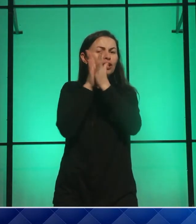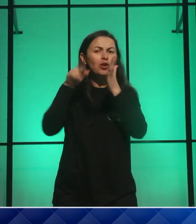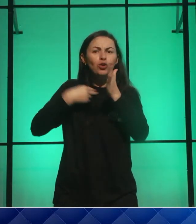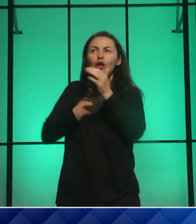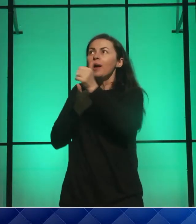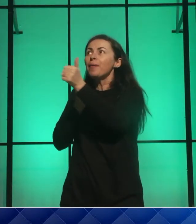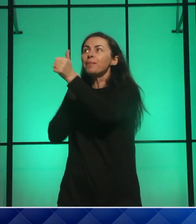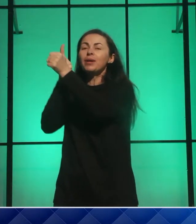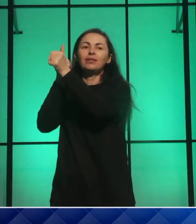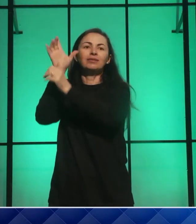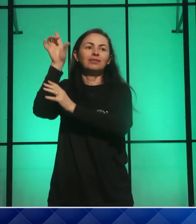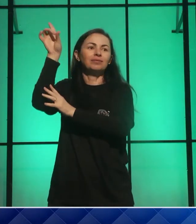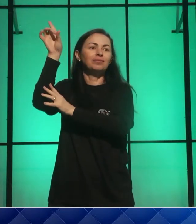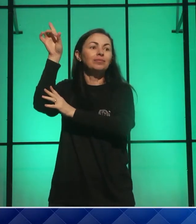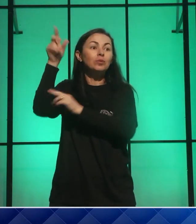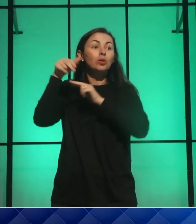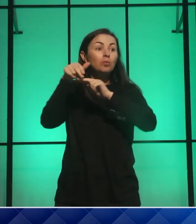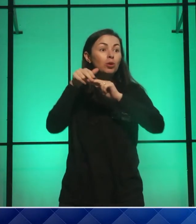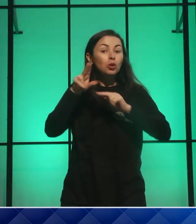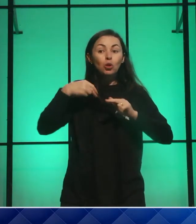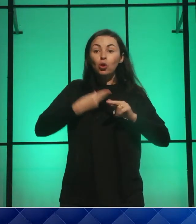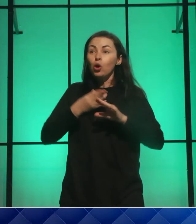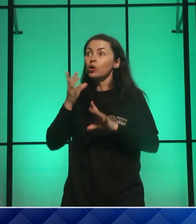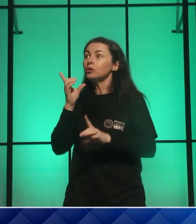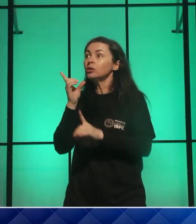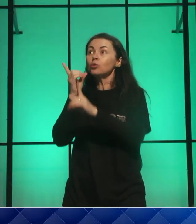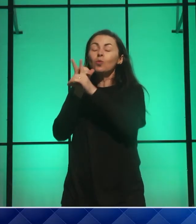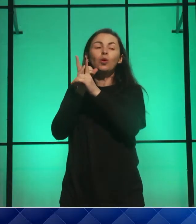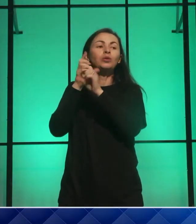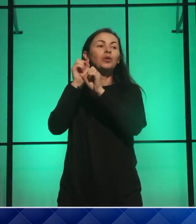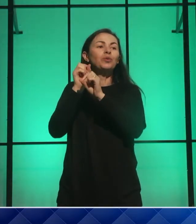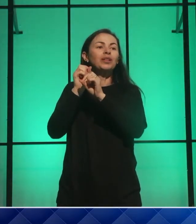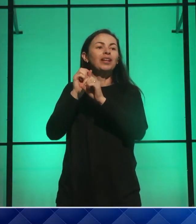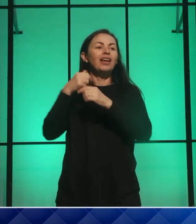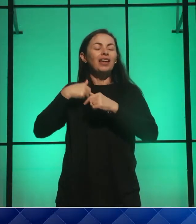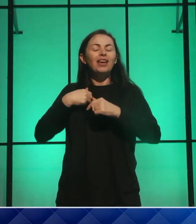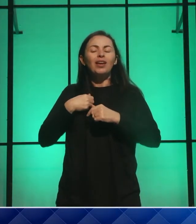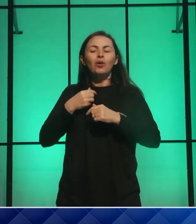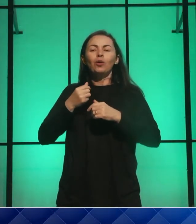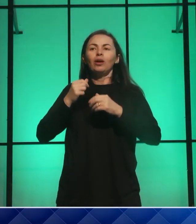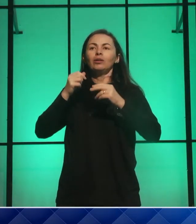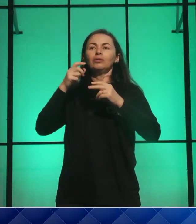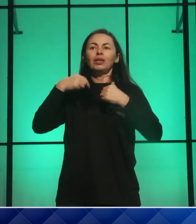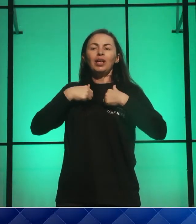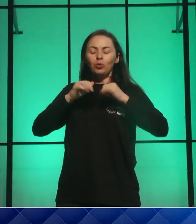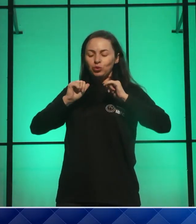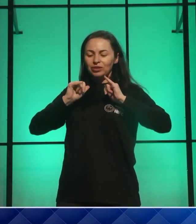dele e encontremos nele estabilidade, segurança.